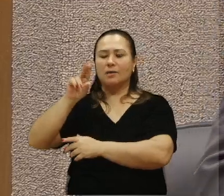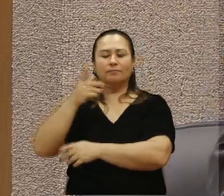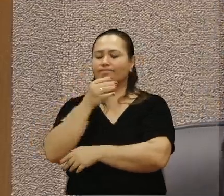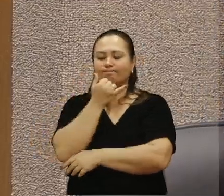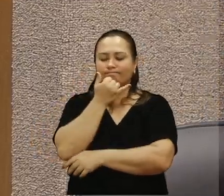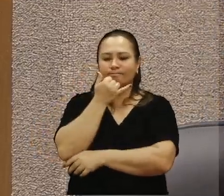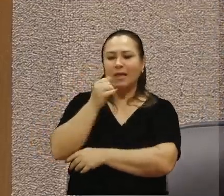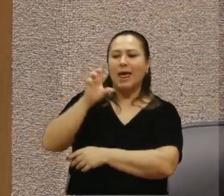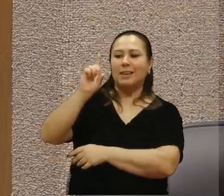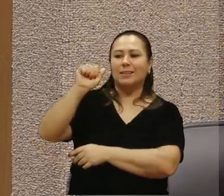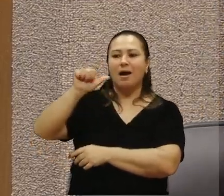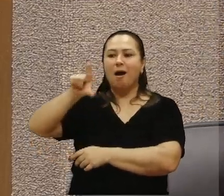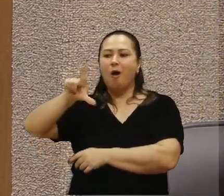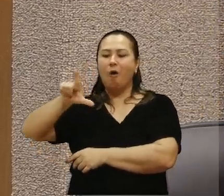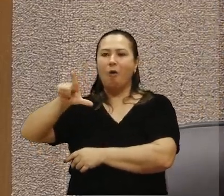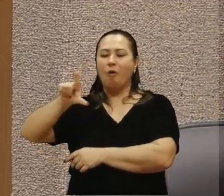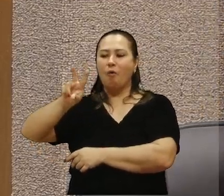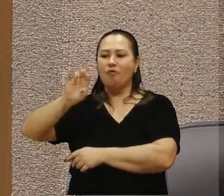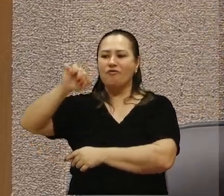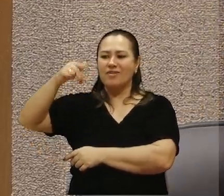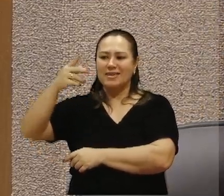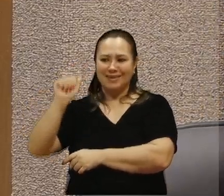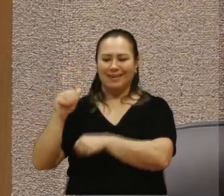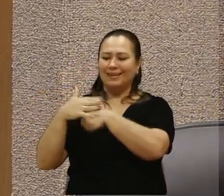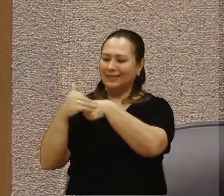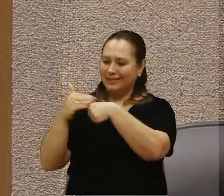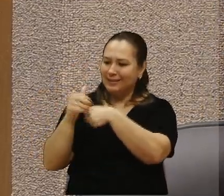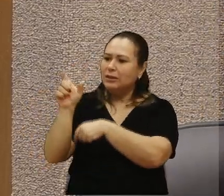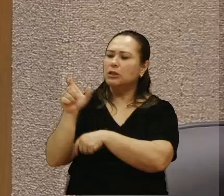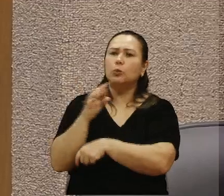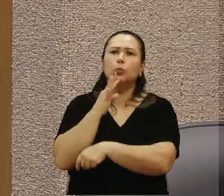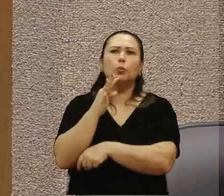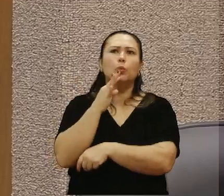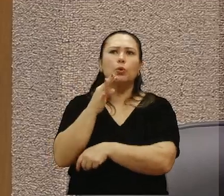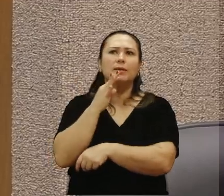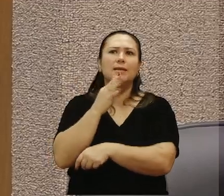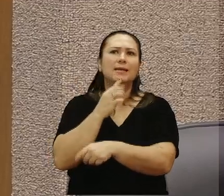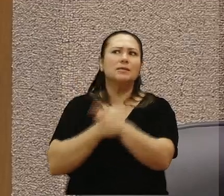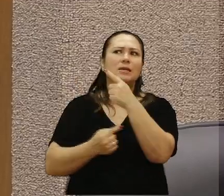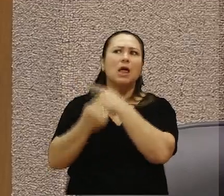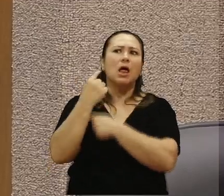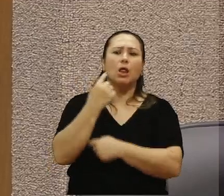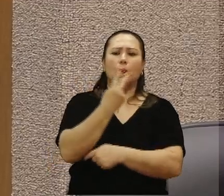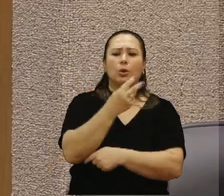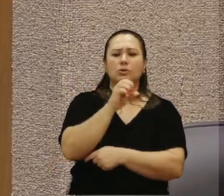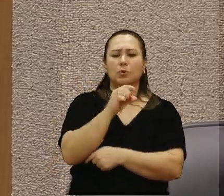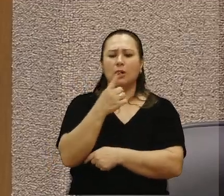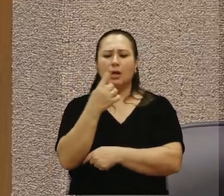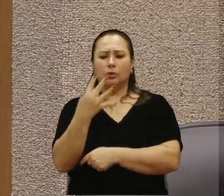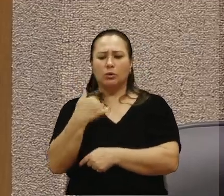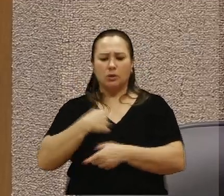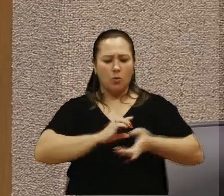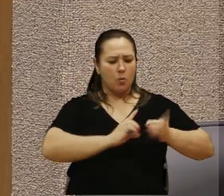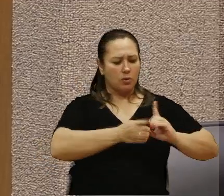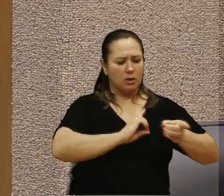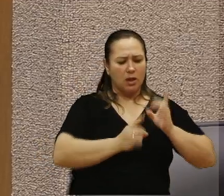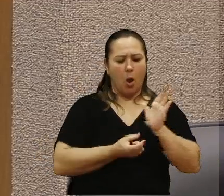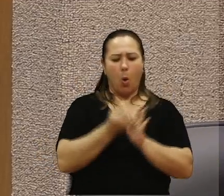aliás, uma querida. Conheço a história dessa quadra desde 2014, quando eu coordenava o orçamento